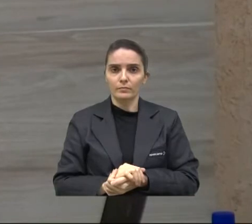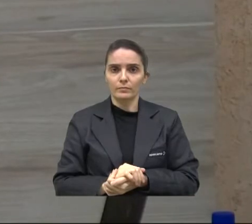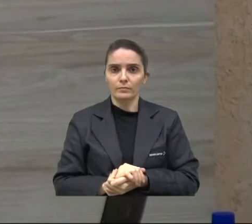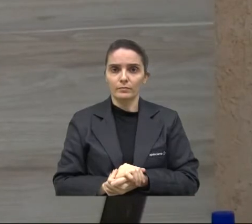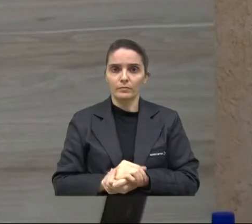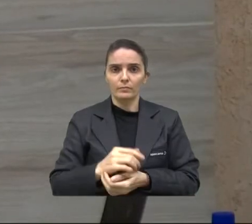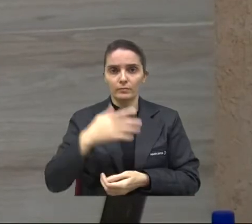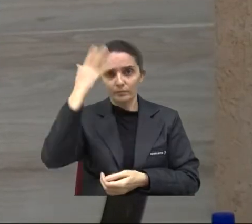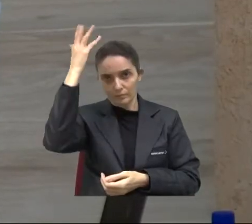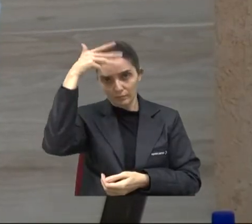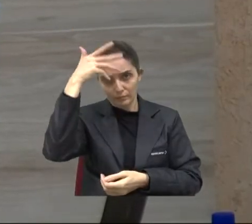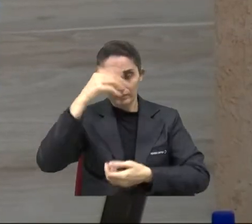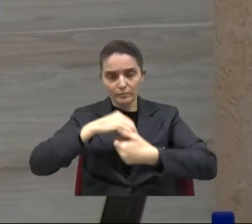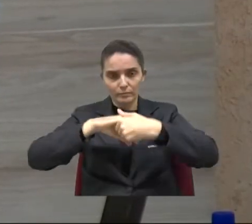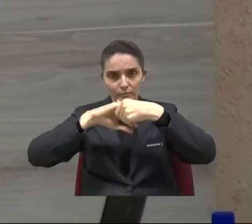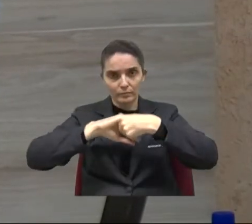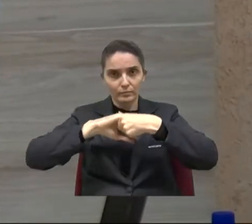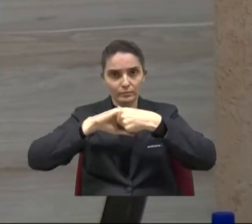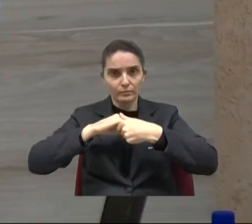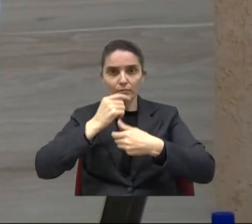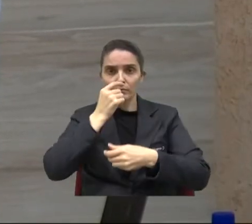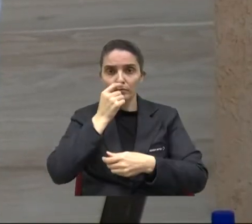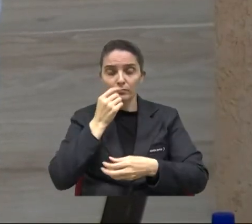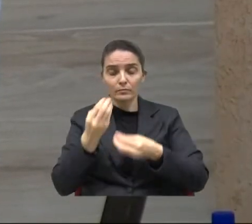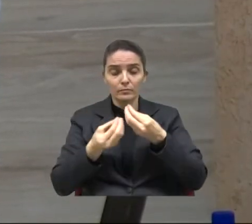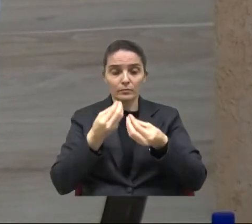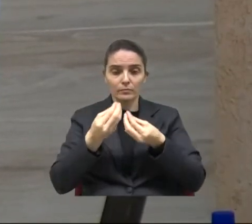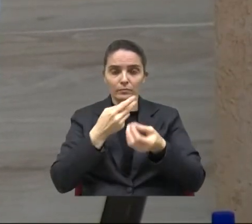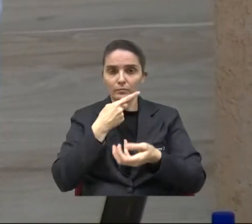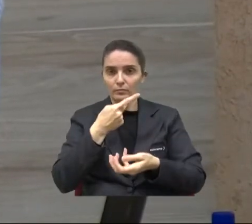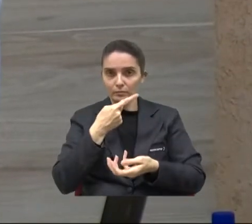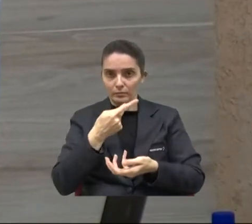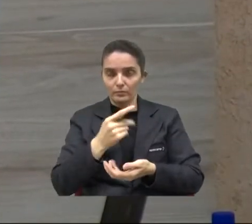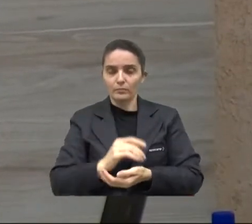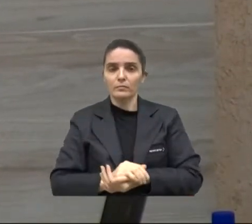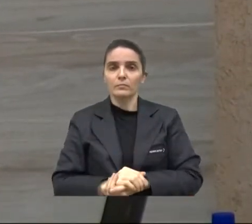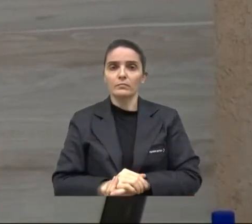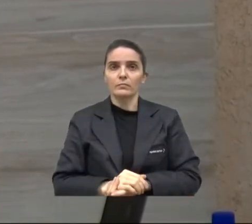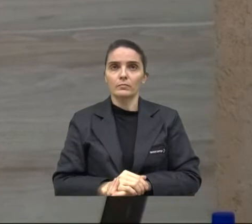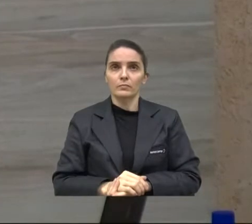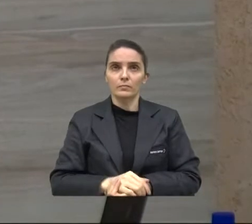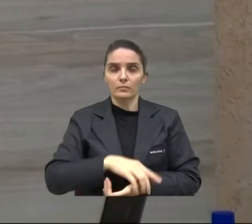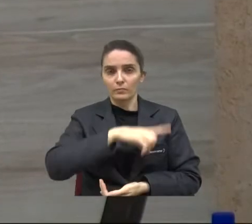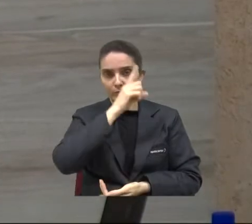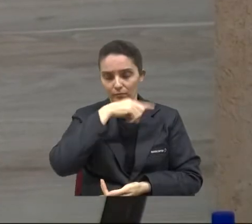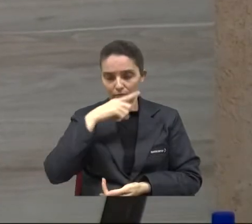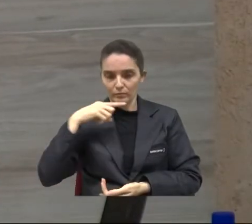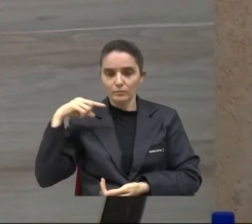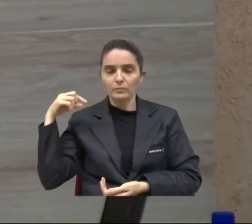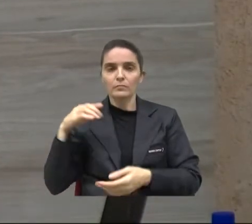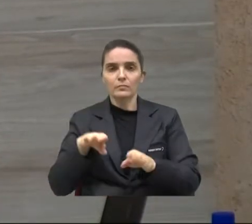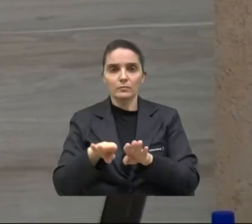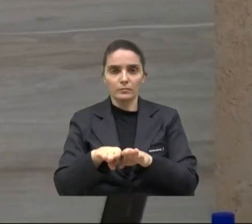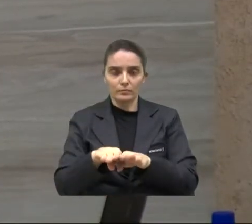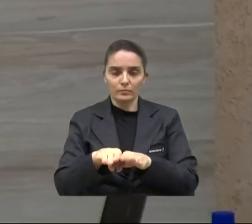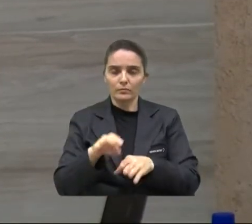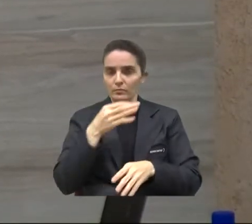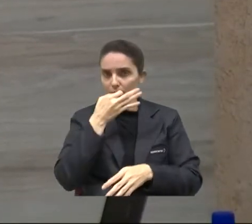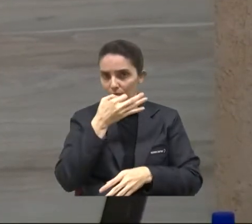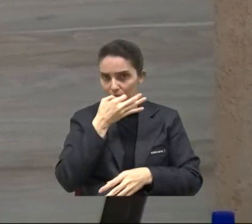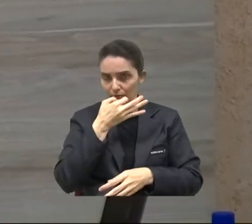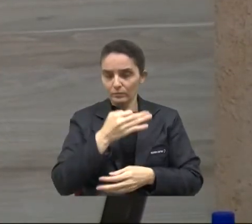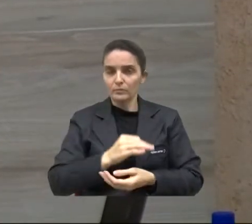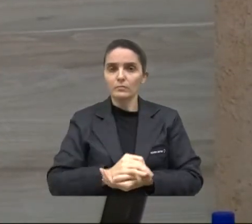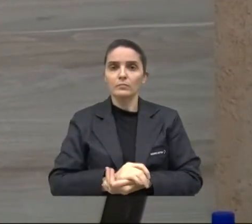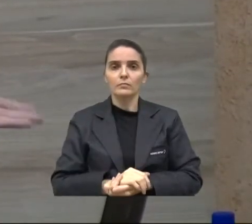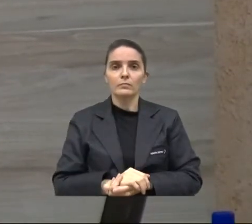parabenizo o vereador Estevão pela forma da colocação. Né? A vereadora Mayra fez também sua opção.